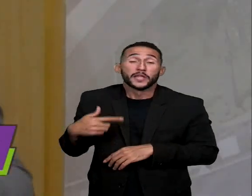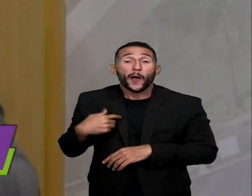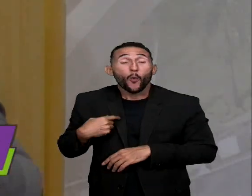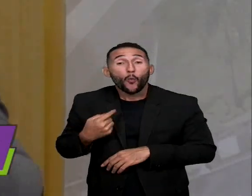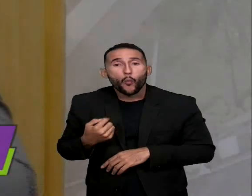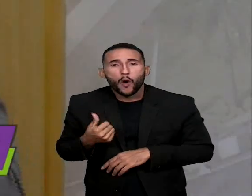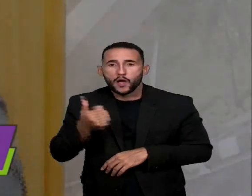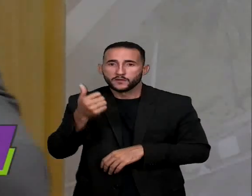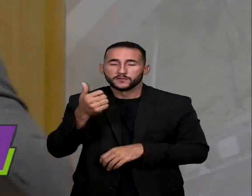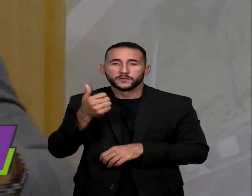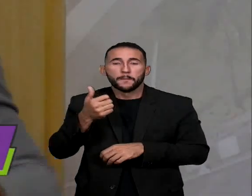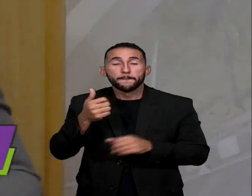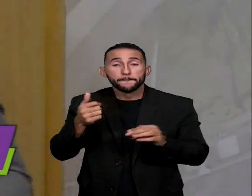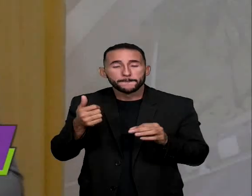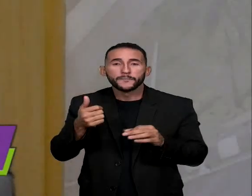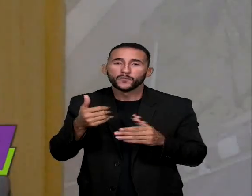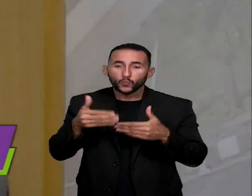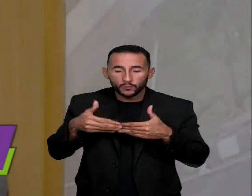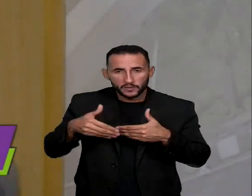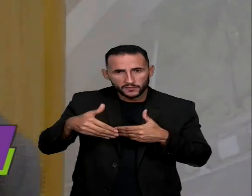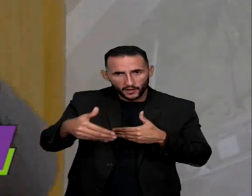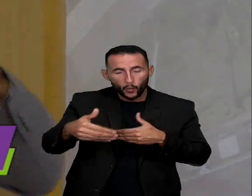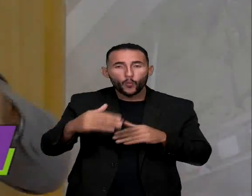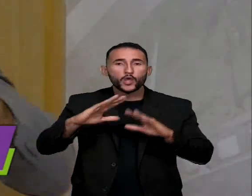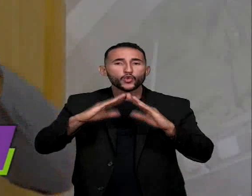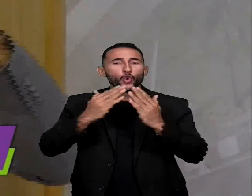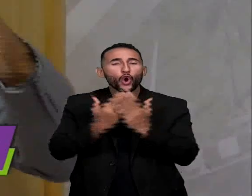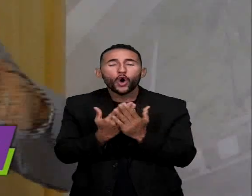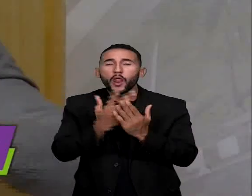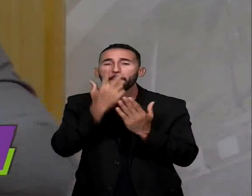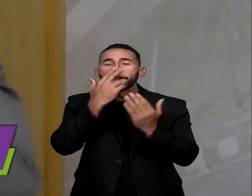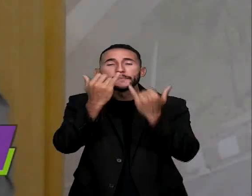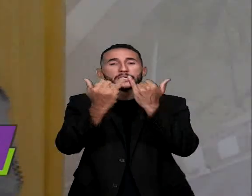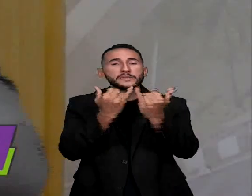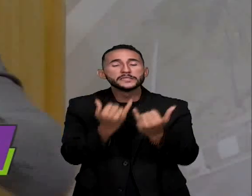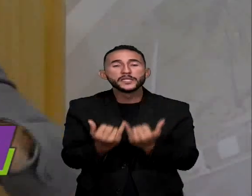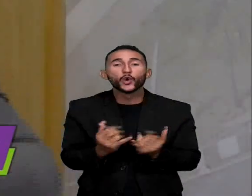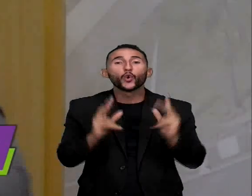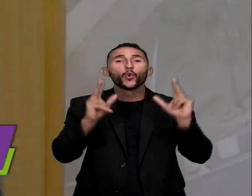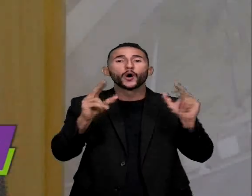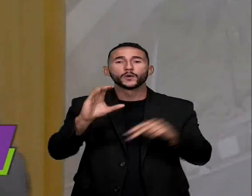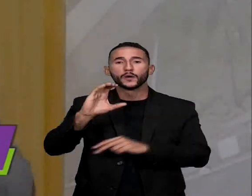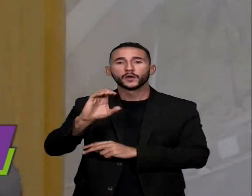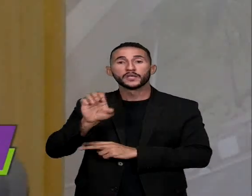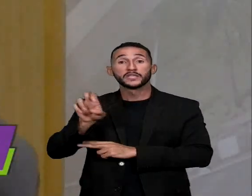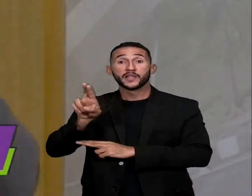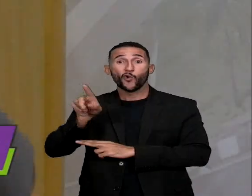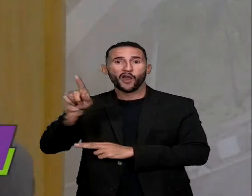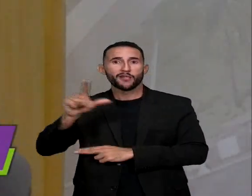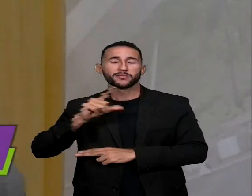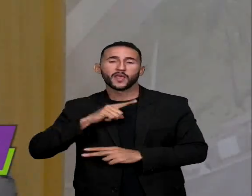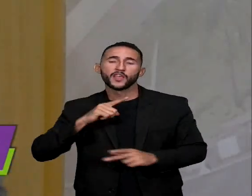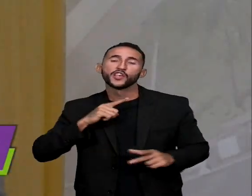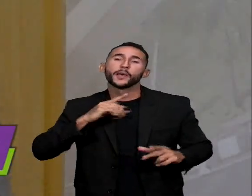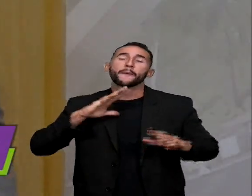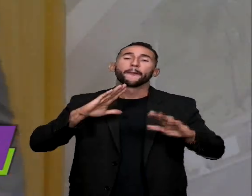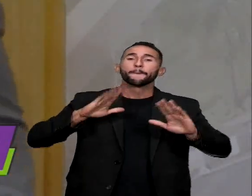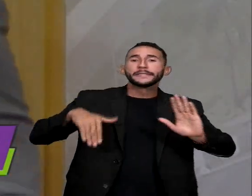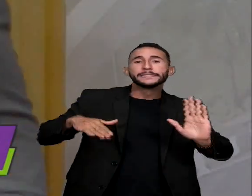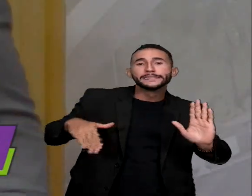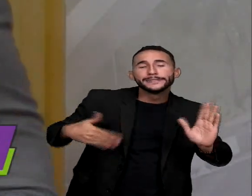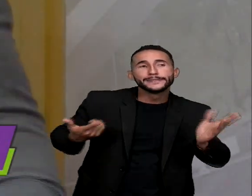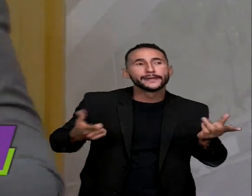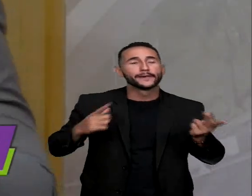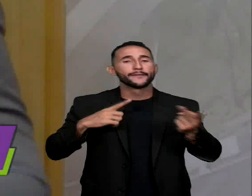ter nos mesmos moldes do céus naé piscina teatro Ampla área de lazer e ampla área